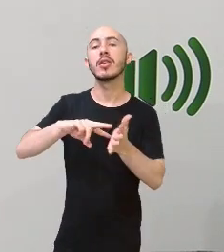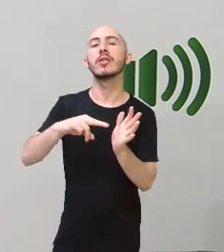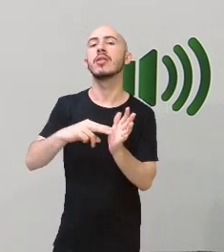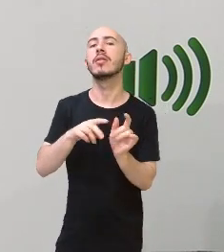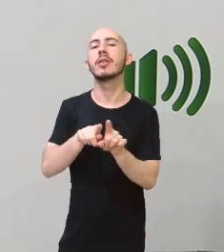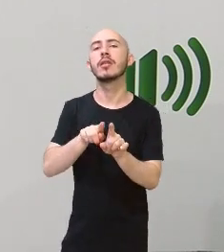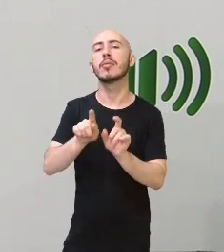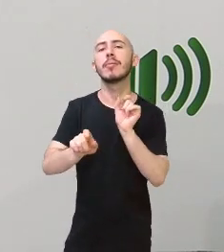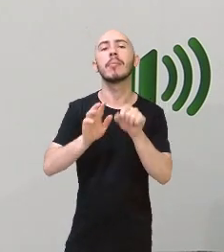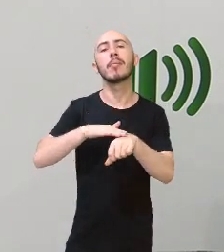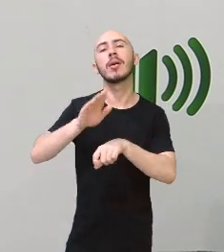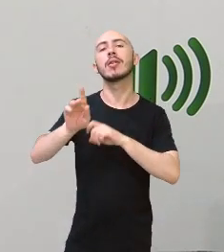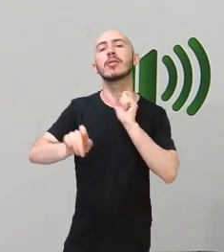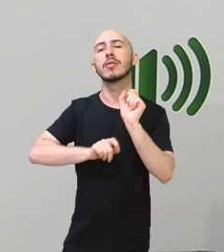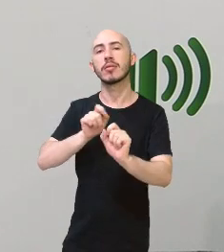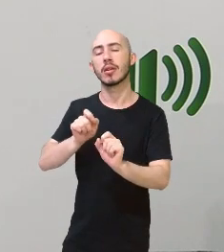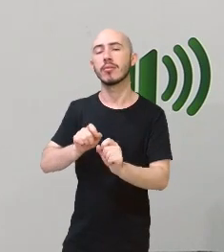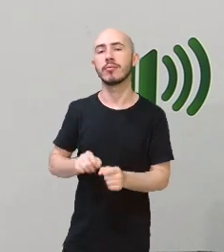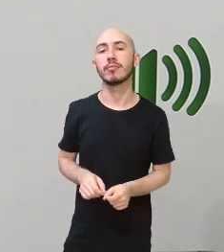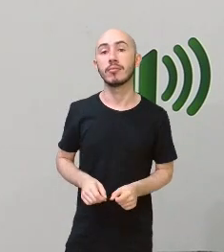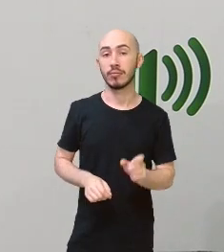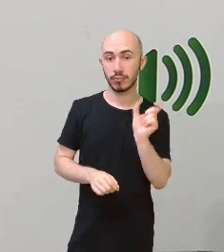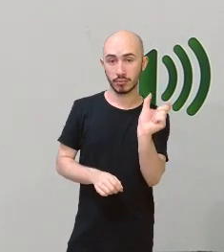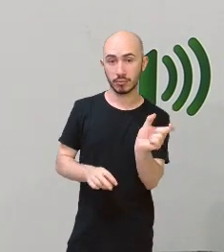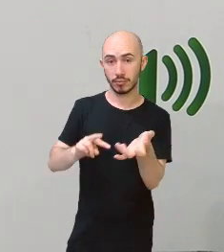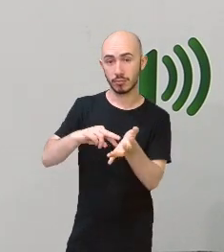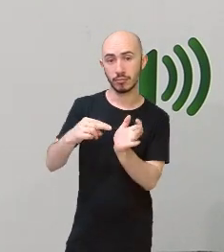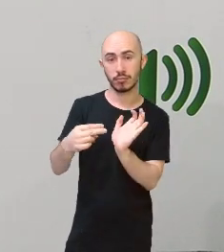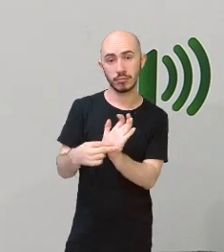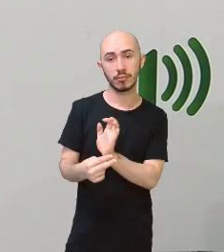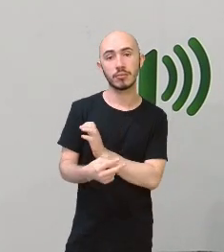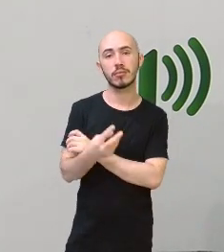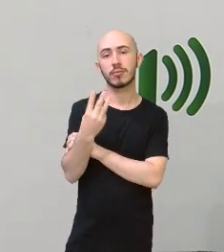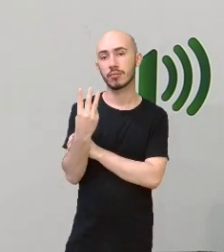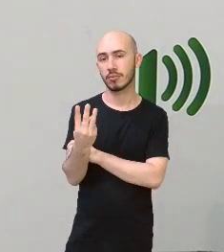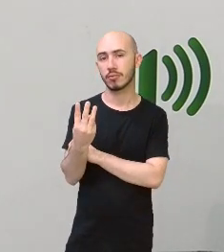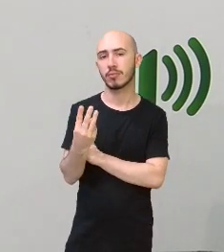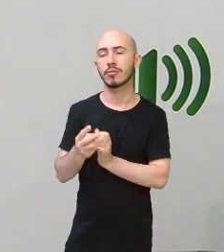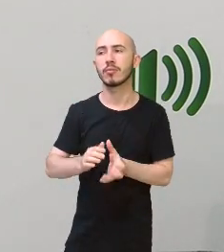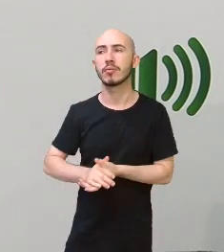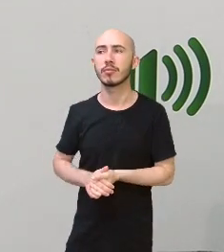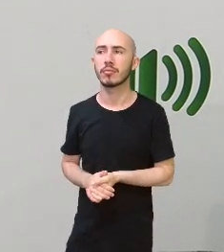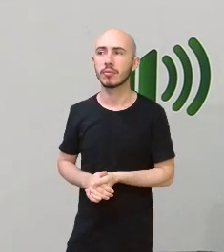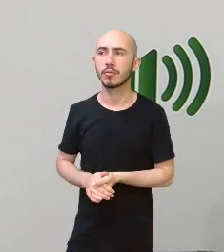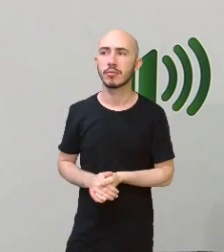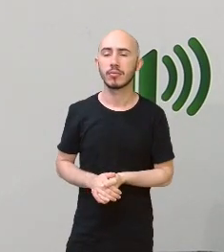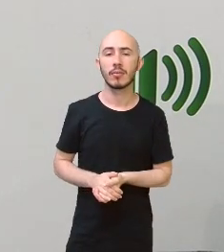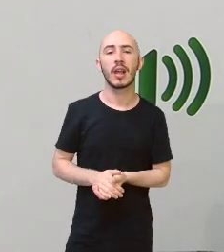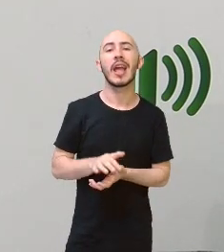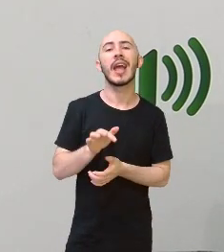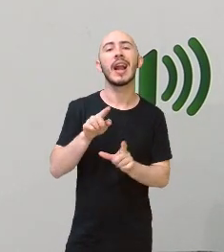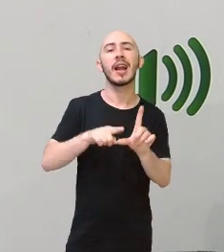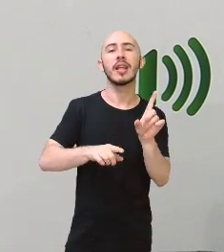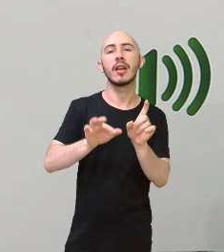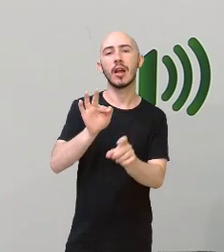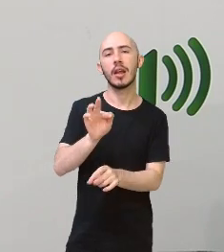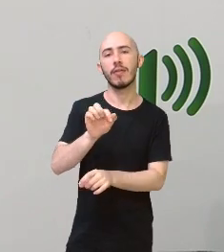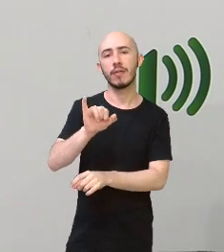aqui? Número 3, figurativo. Esse FIG significa